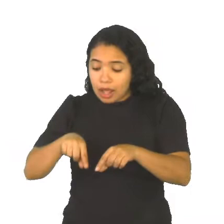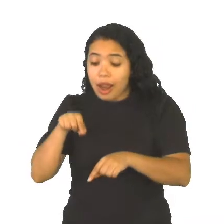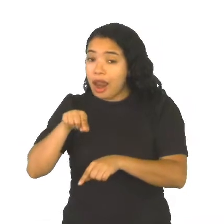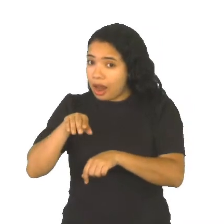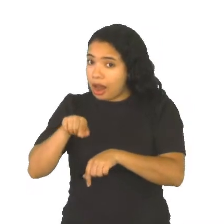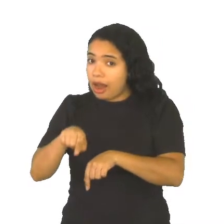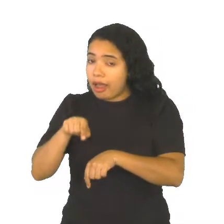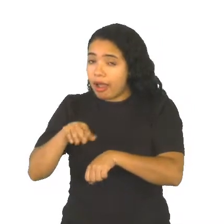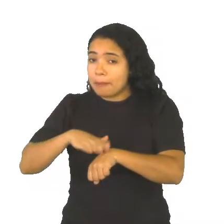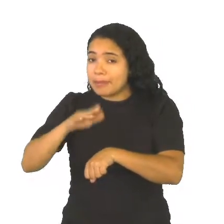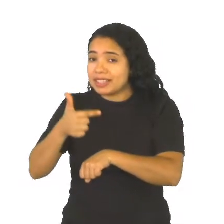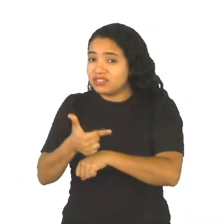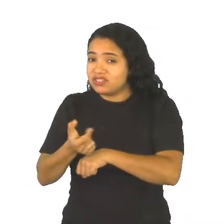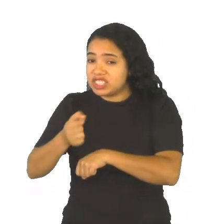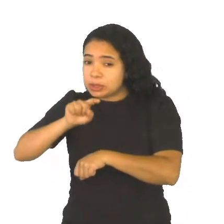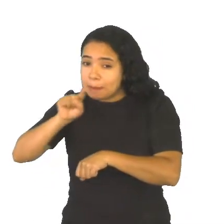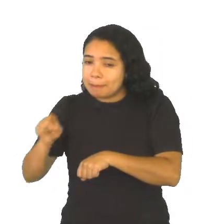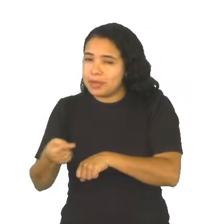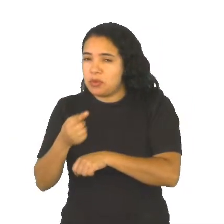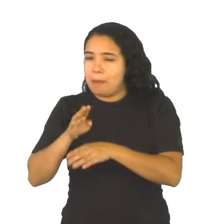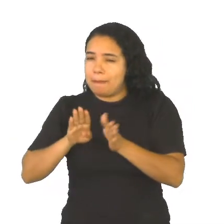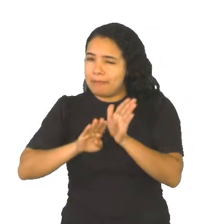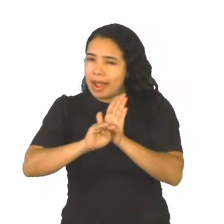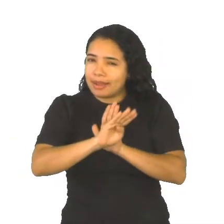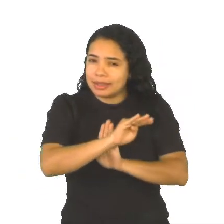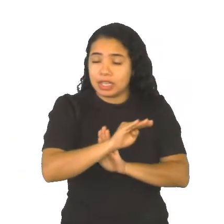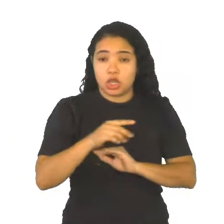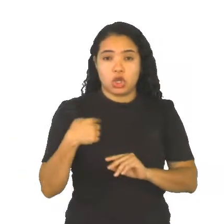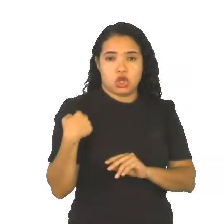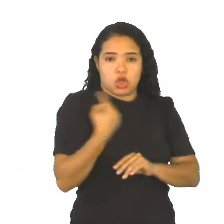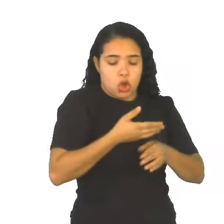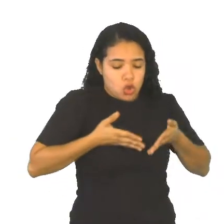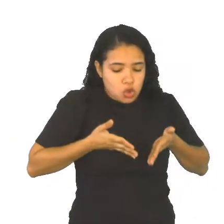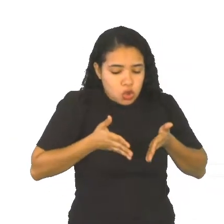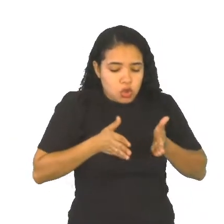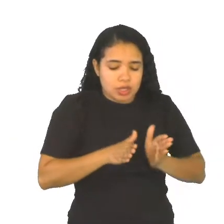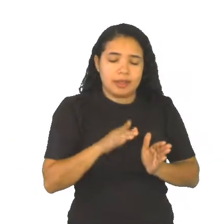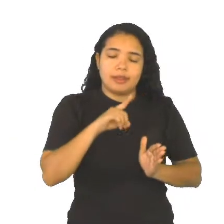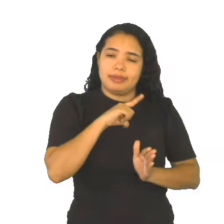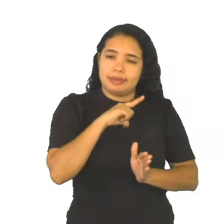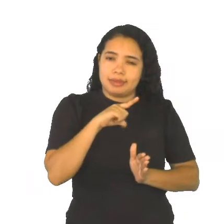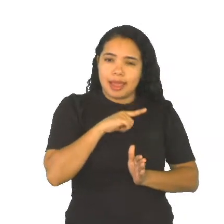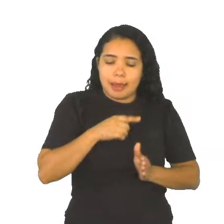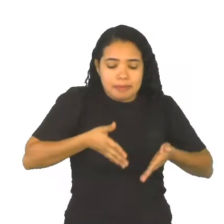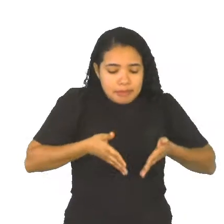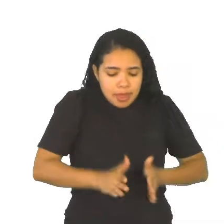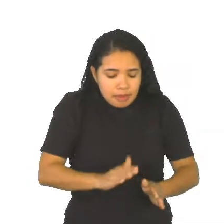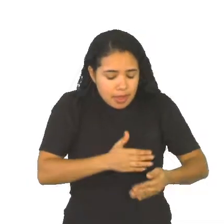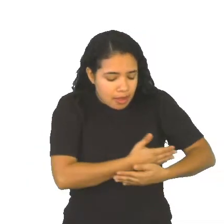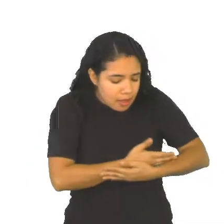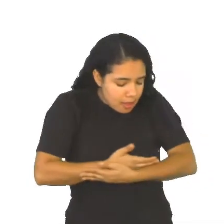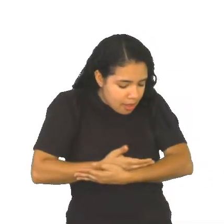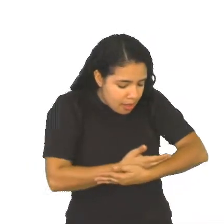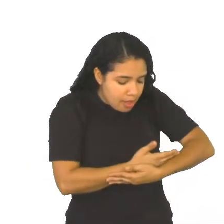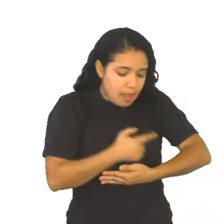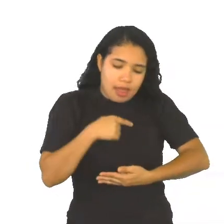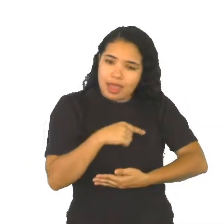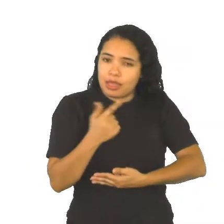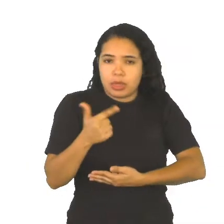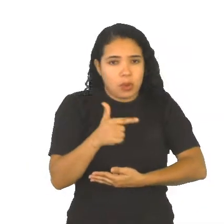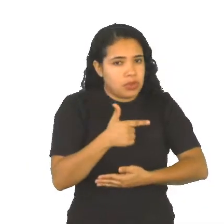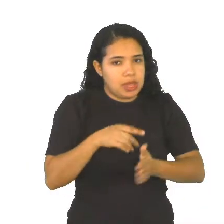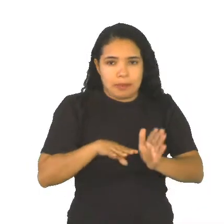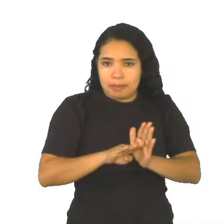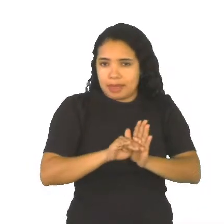tá? Nós quando nascemos, são os bebês recém-nascidos, eles não têm bactérias no